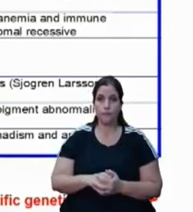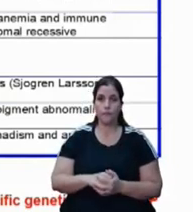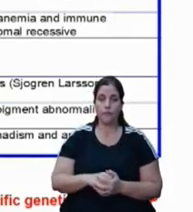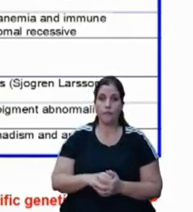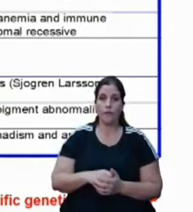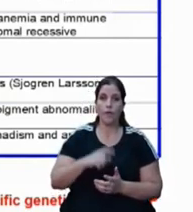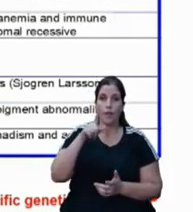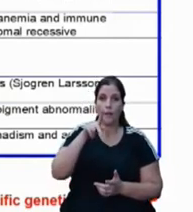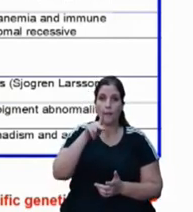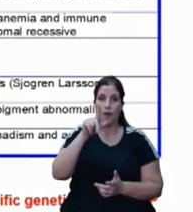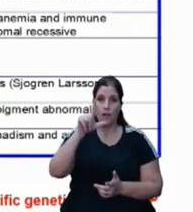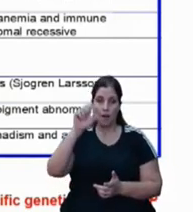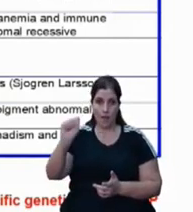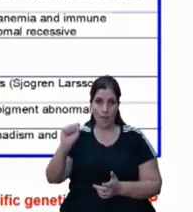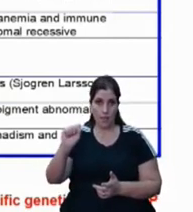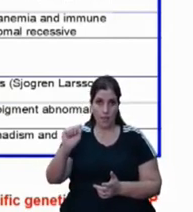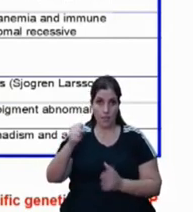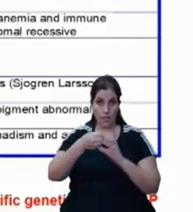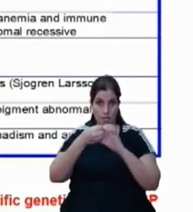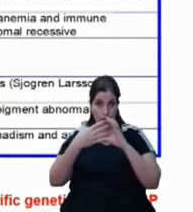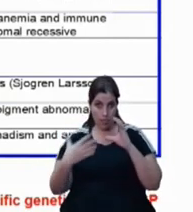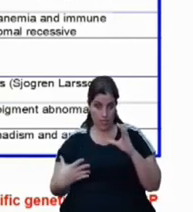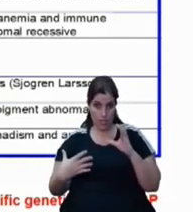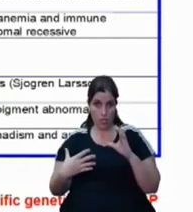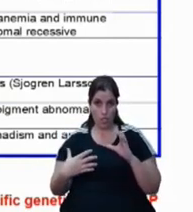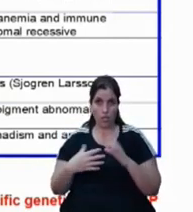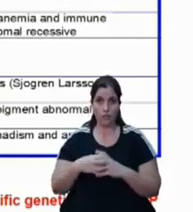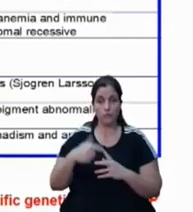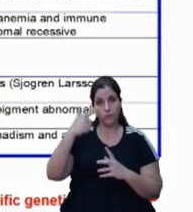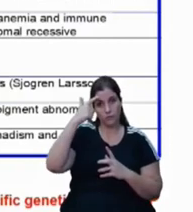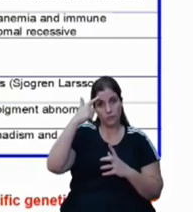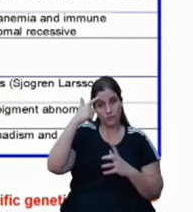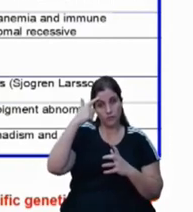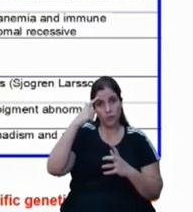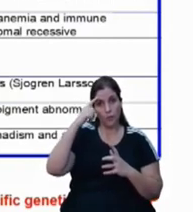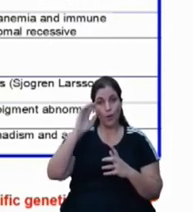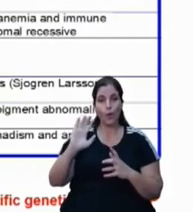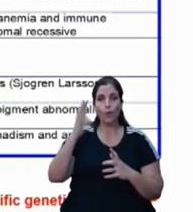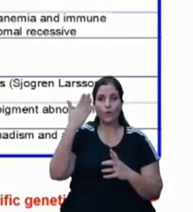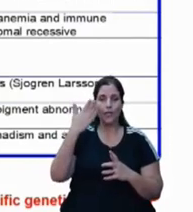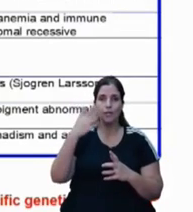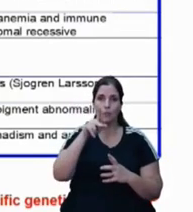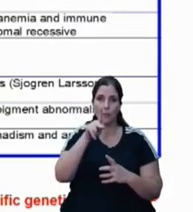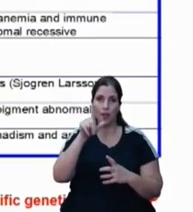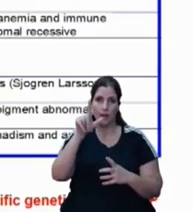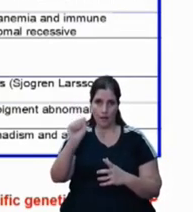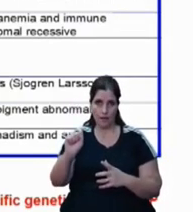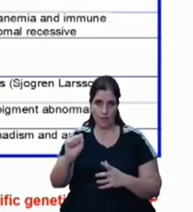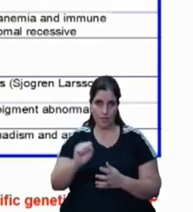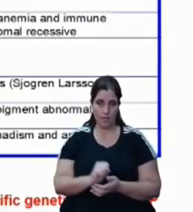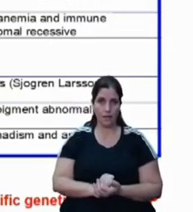POLS. Essas características adicionais neurológicas não ocorrem na POLS.